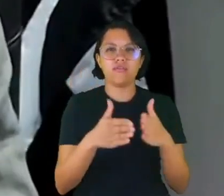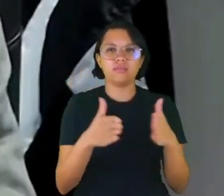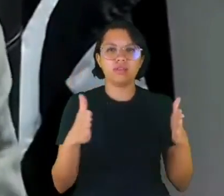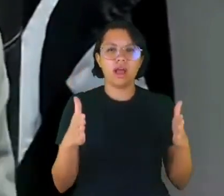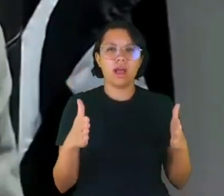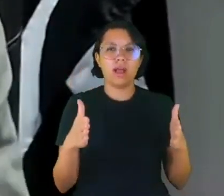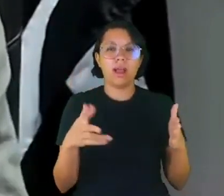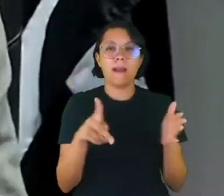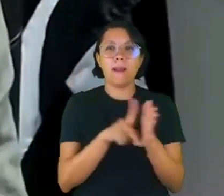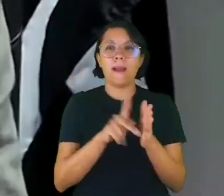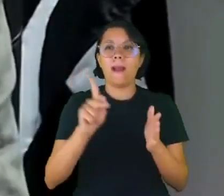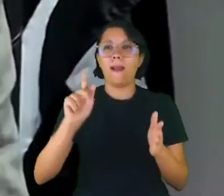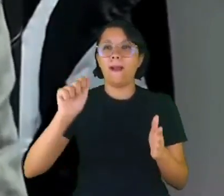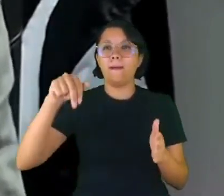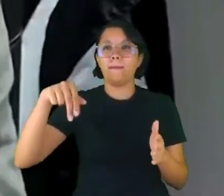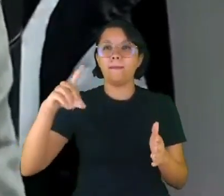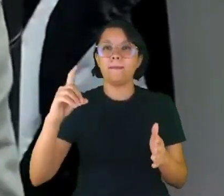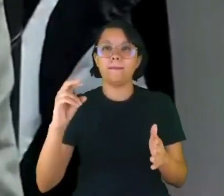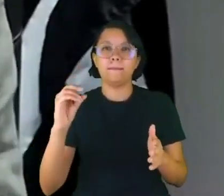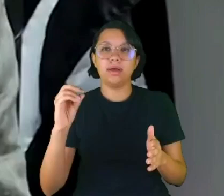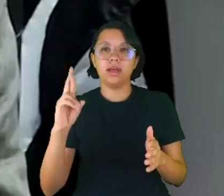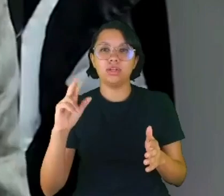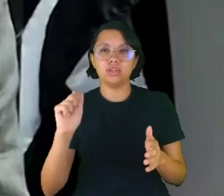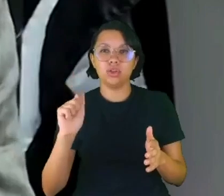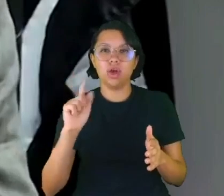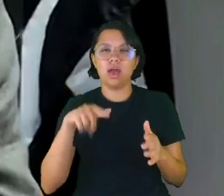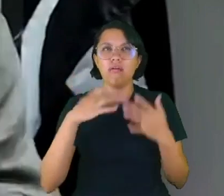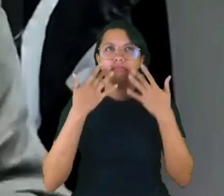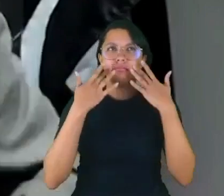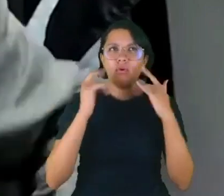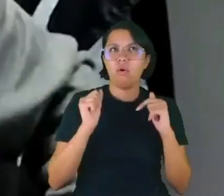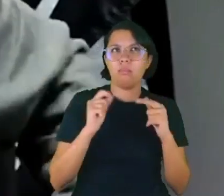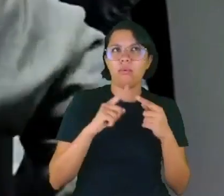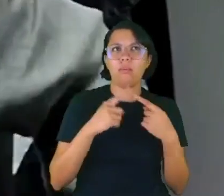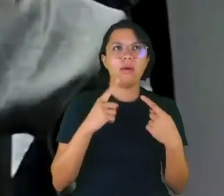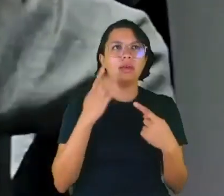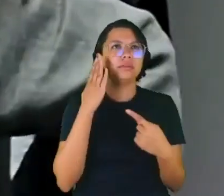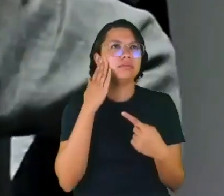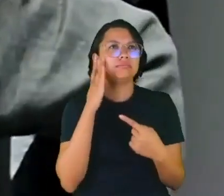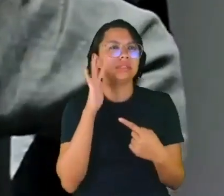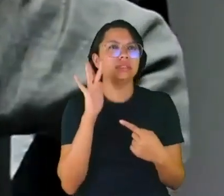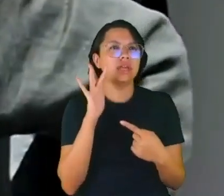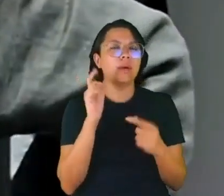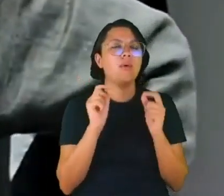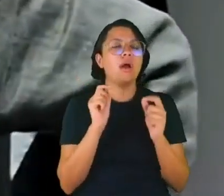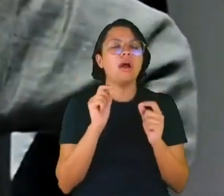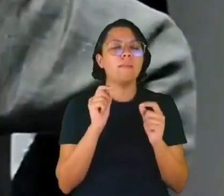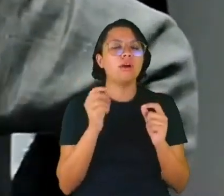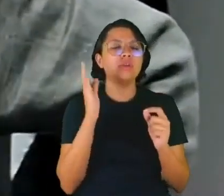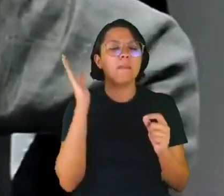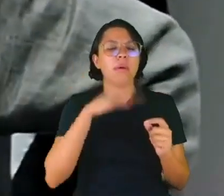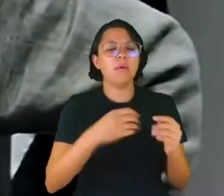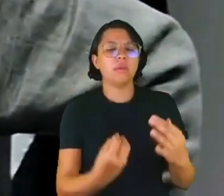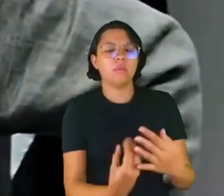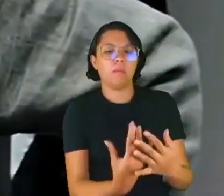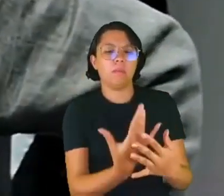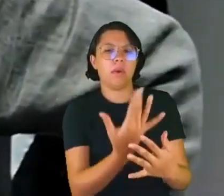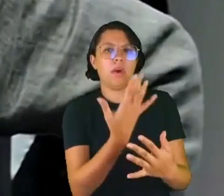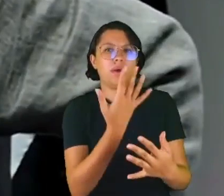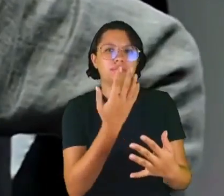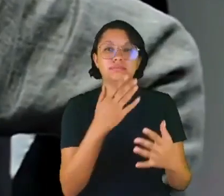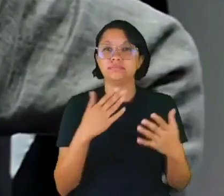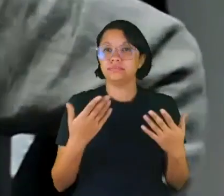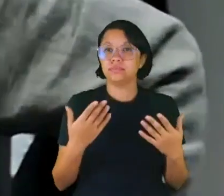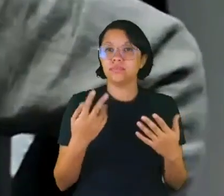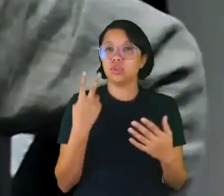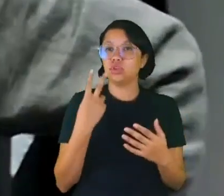uma coisa comum que não se sabe do que pode sair dali de maldade. E